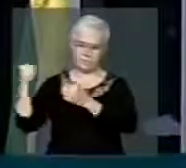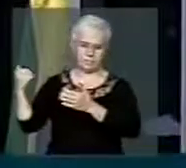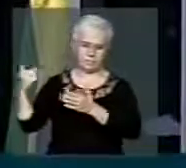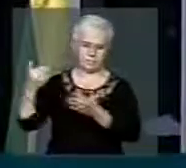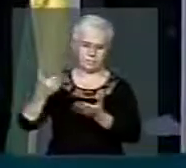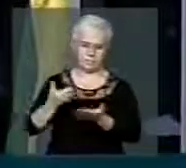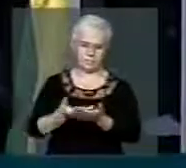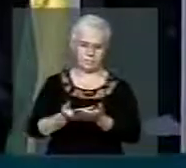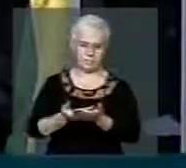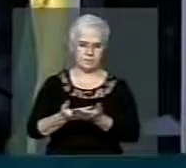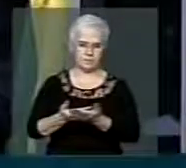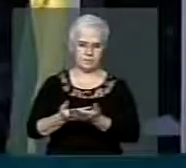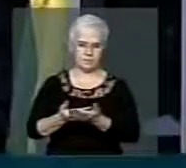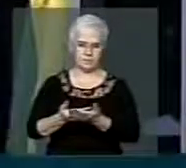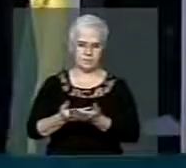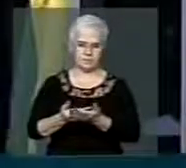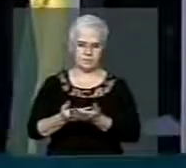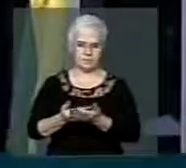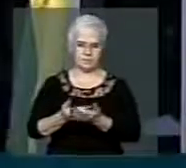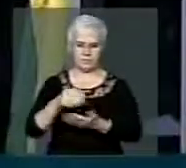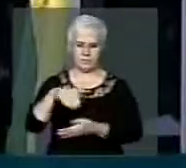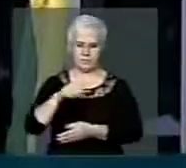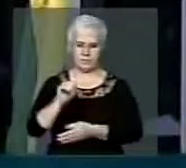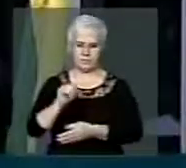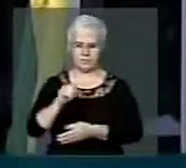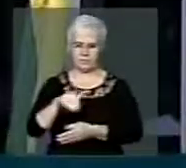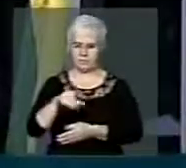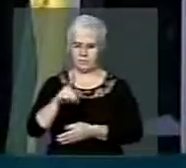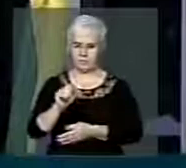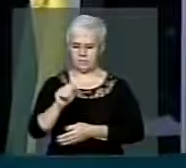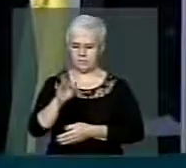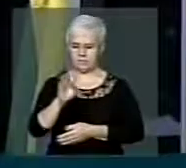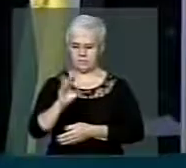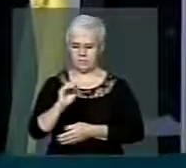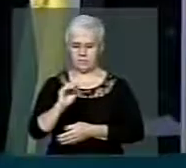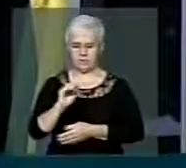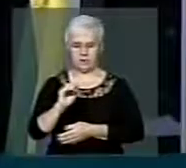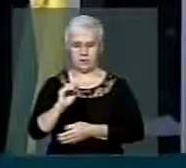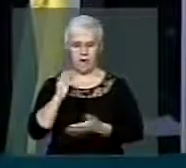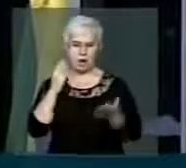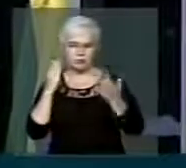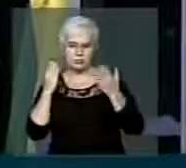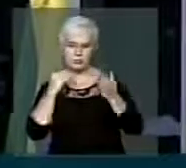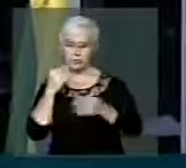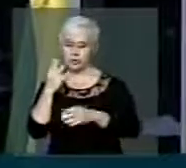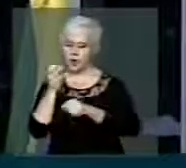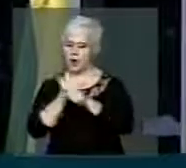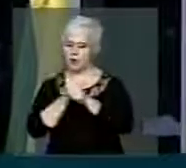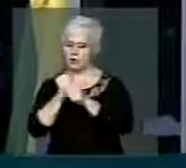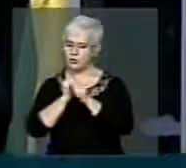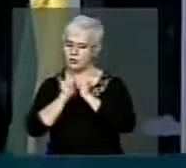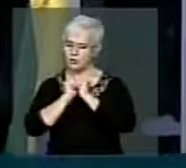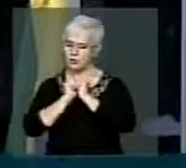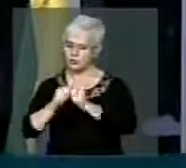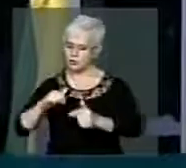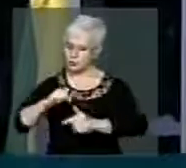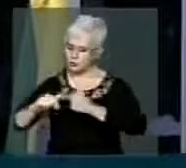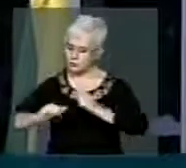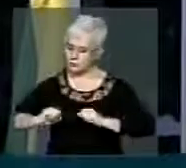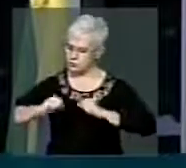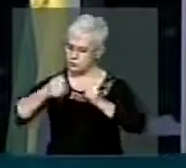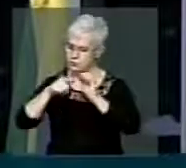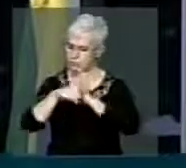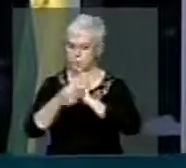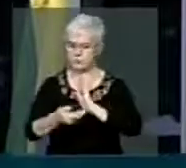balanço do mandato, um balanço desses 4 anos que convivemos juntos e trabalhamos nessa